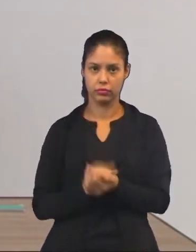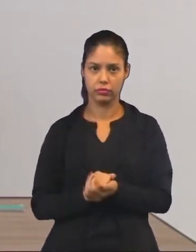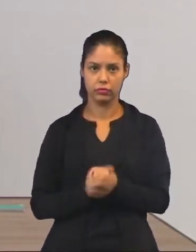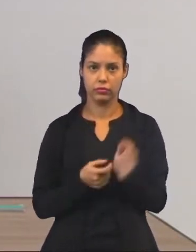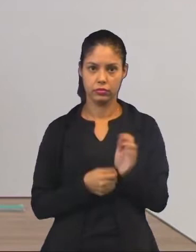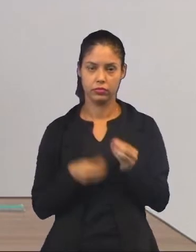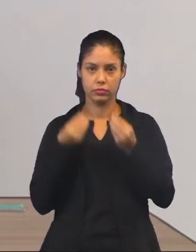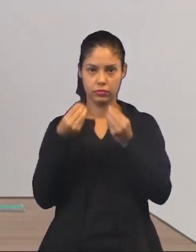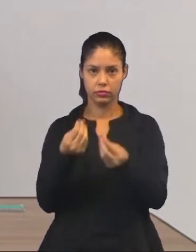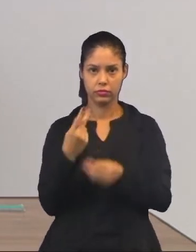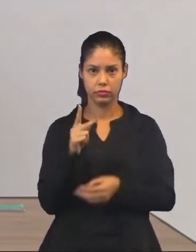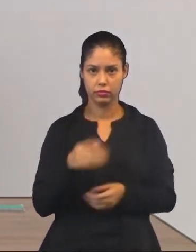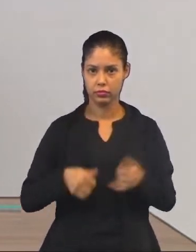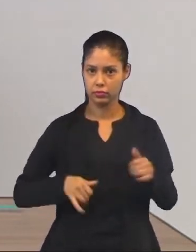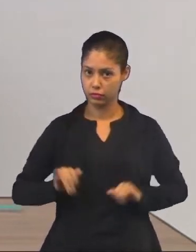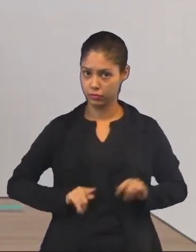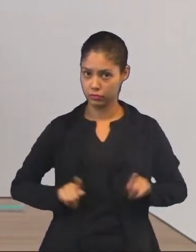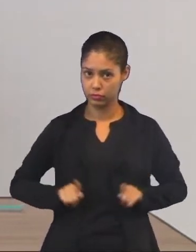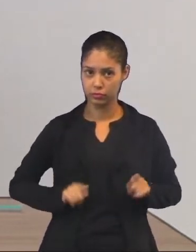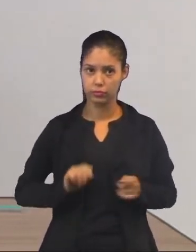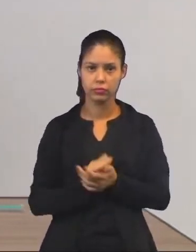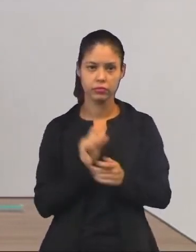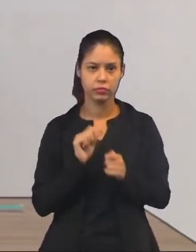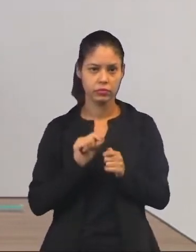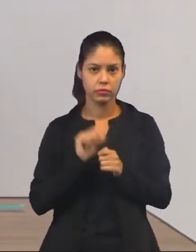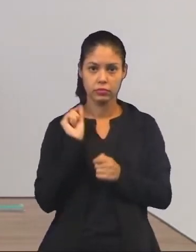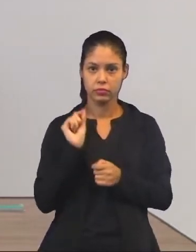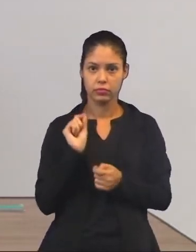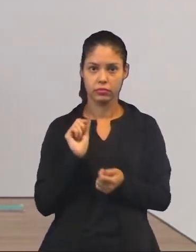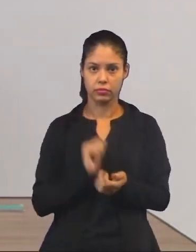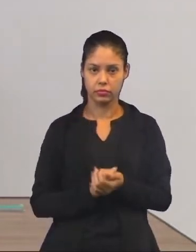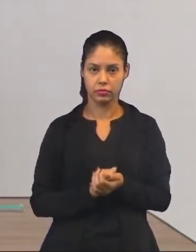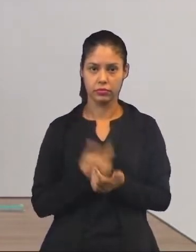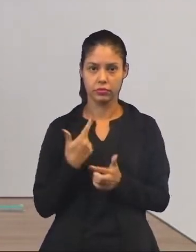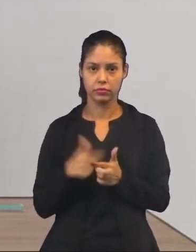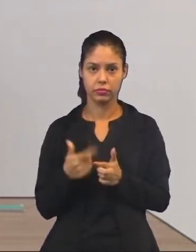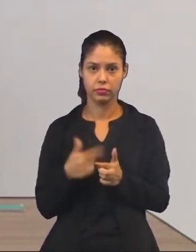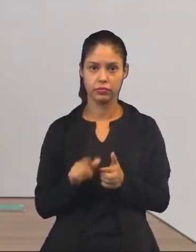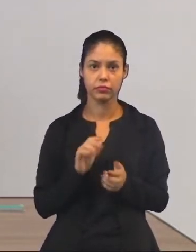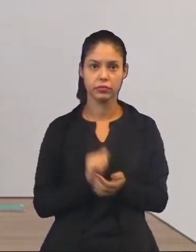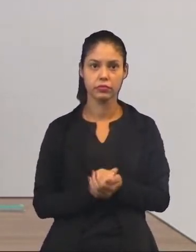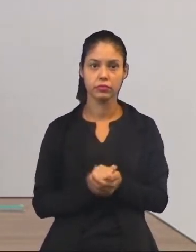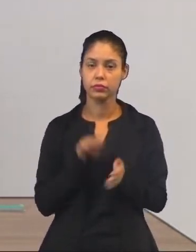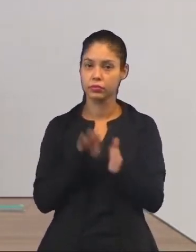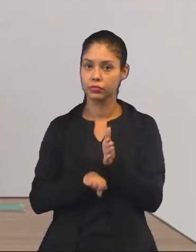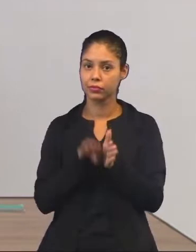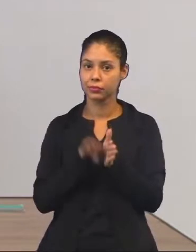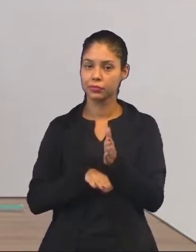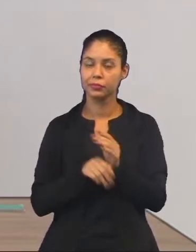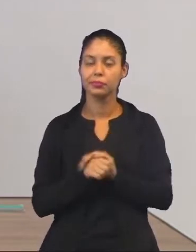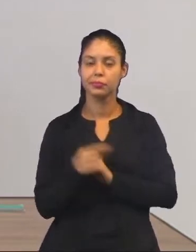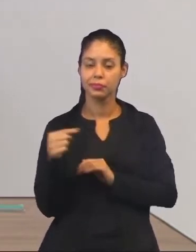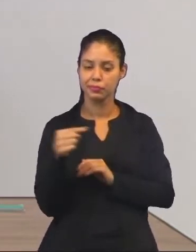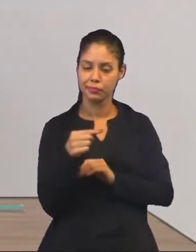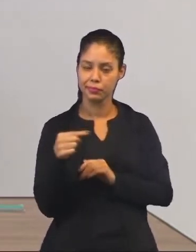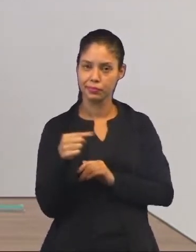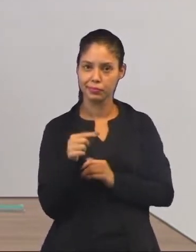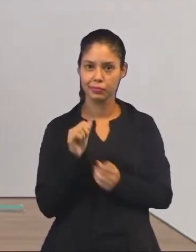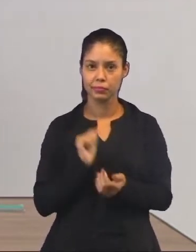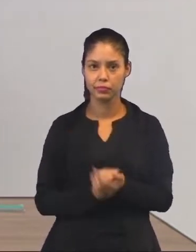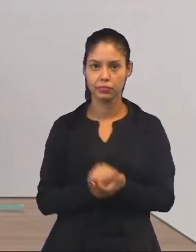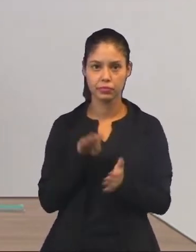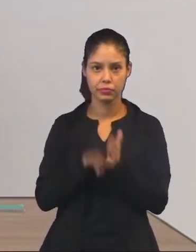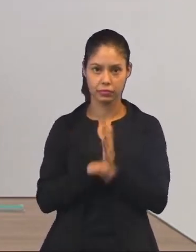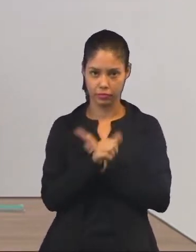para entregar para sua prima, nós precisaremos fazer aqui uma situação de subtração. Isso mesmo. Nós